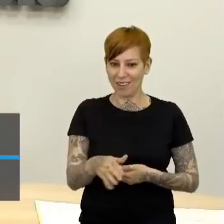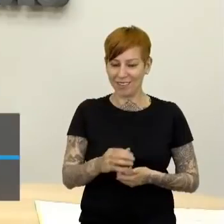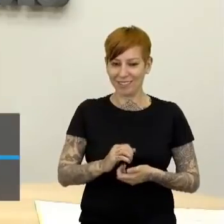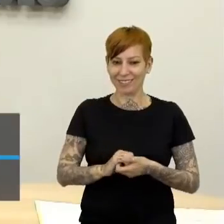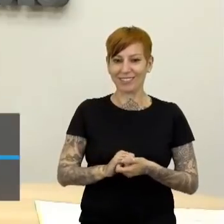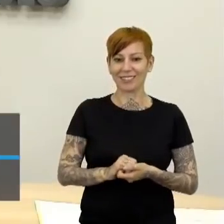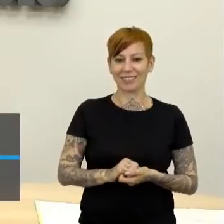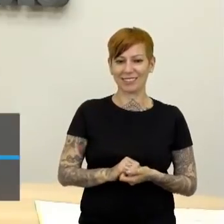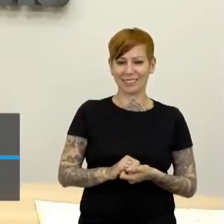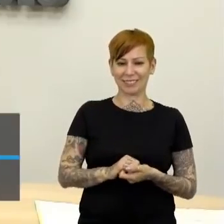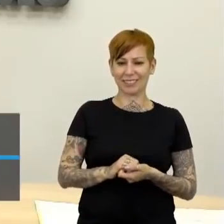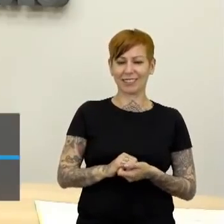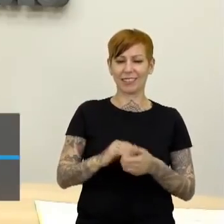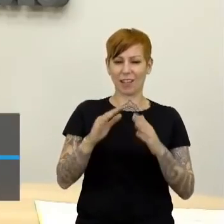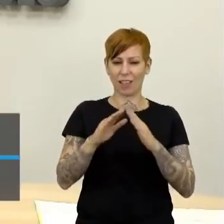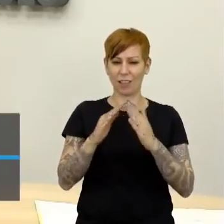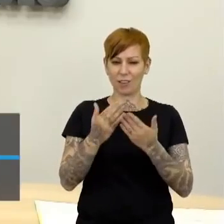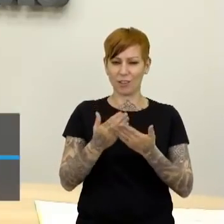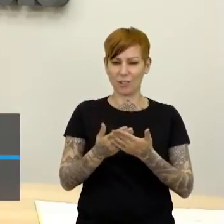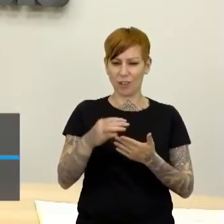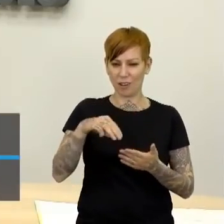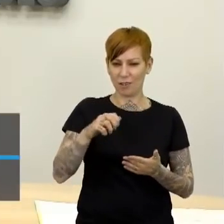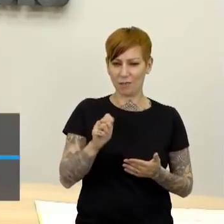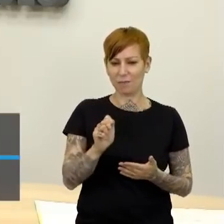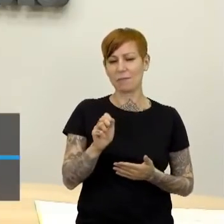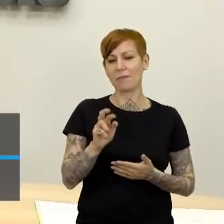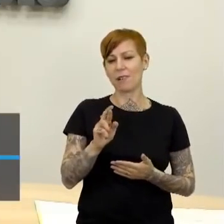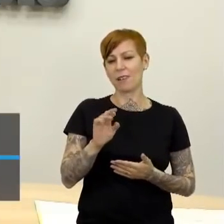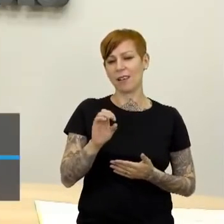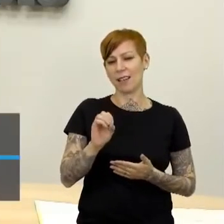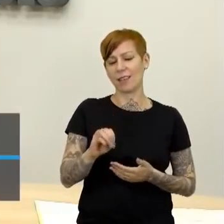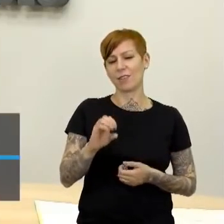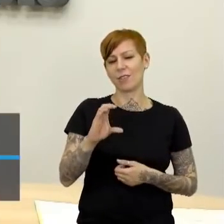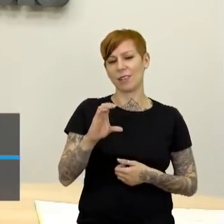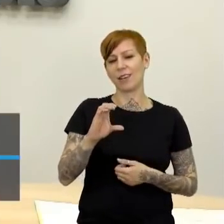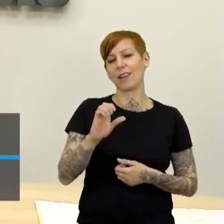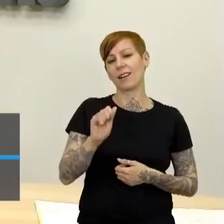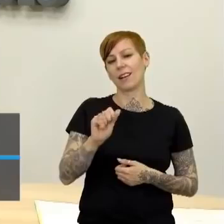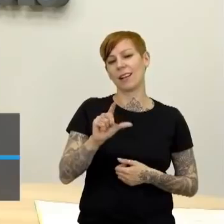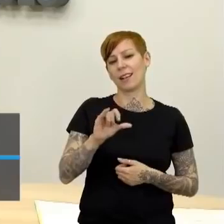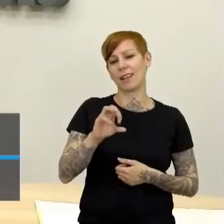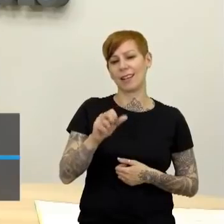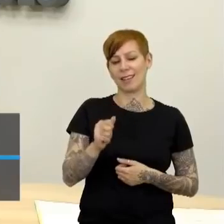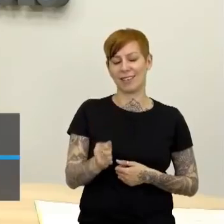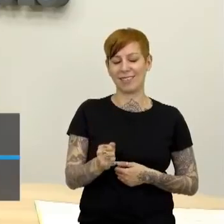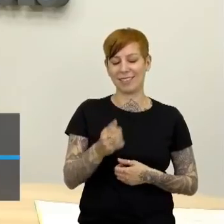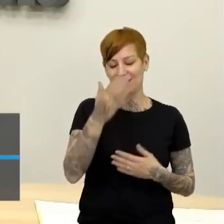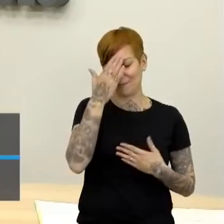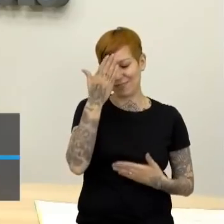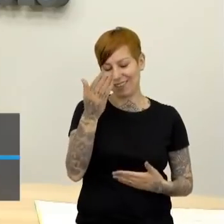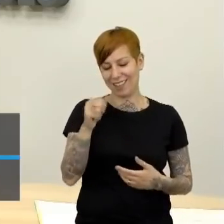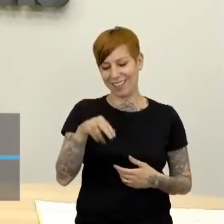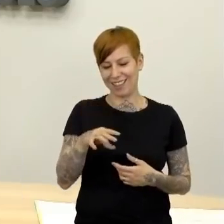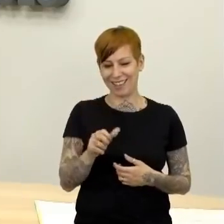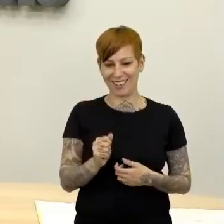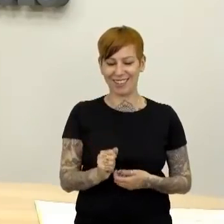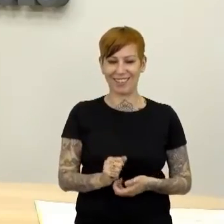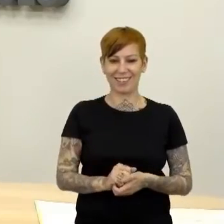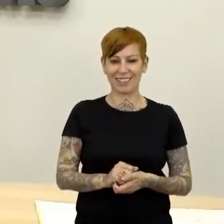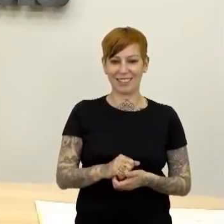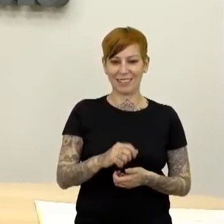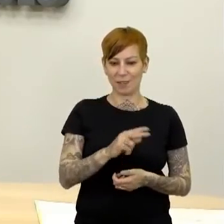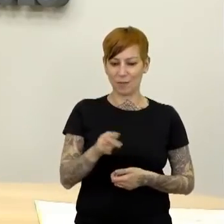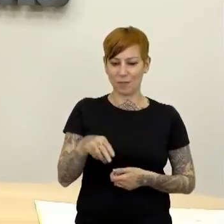Calila é isso tá Thalía Thalía Maestro callia Valeu Ana obrigada você obrigado a todos Professora